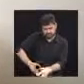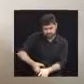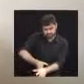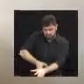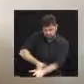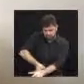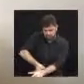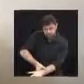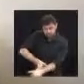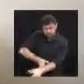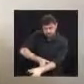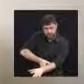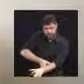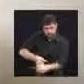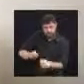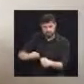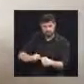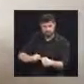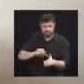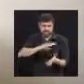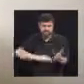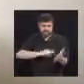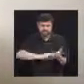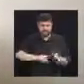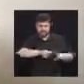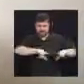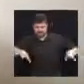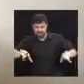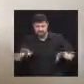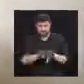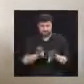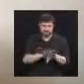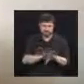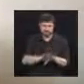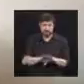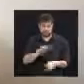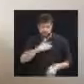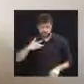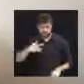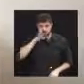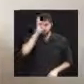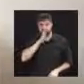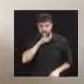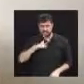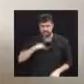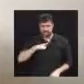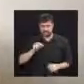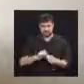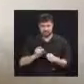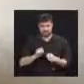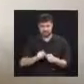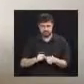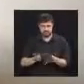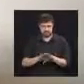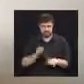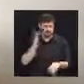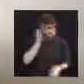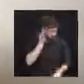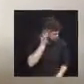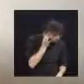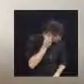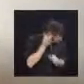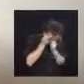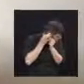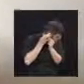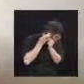Você pode fazer Sujioka, que é uma das técnicas que nós temos na rede pública de Campinas, que é tratamento através da mão. Você pode fazer auriculoterapia, você